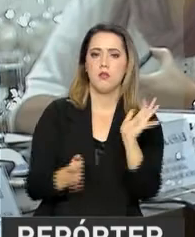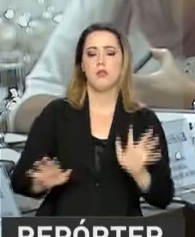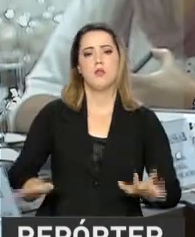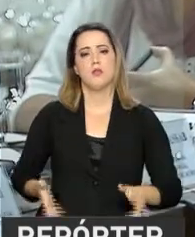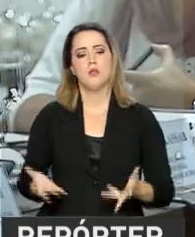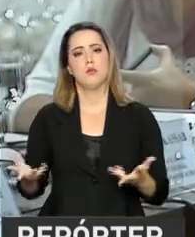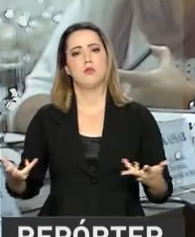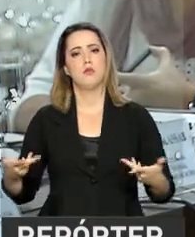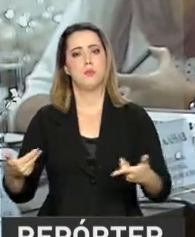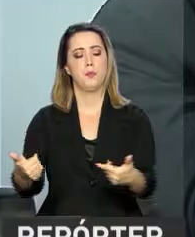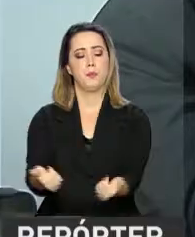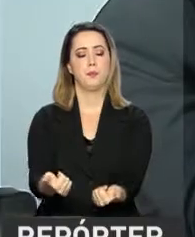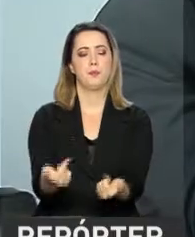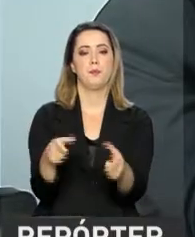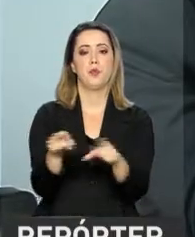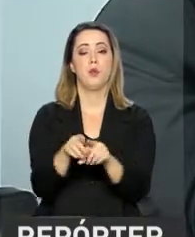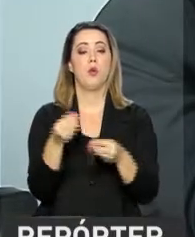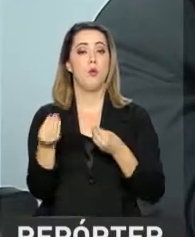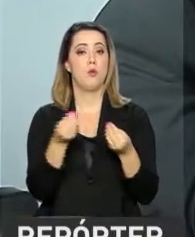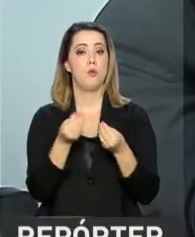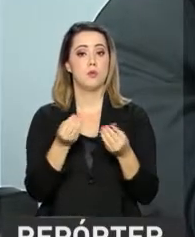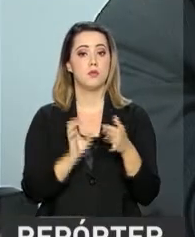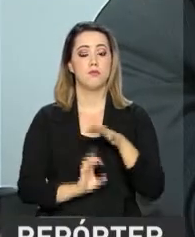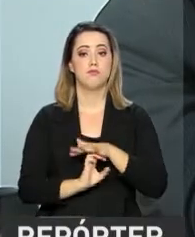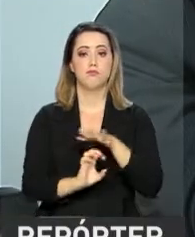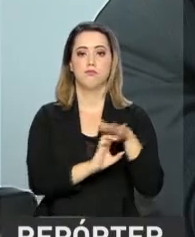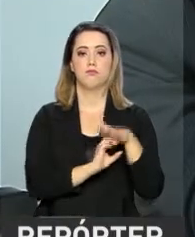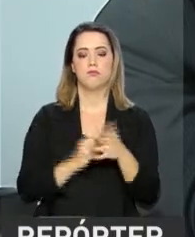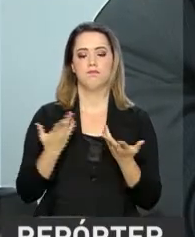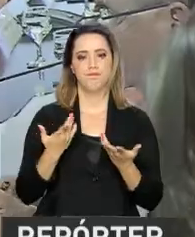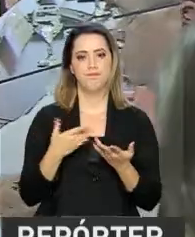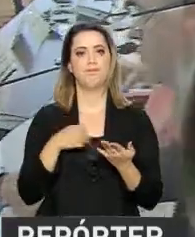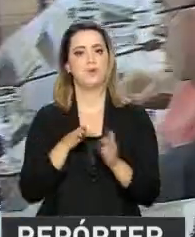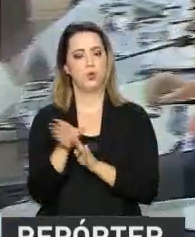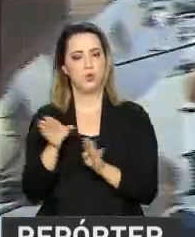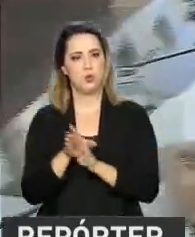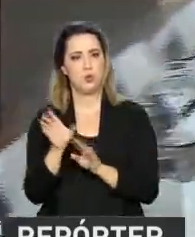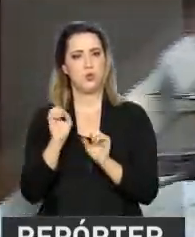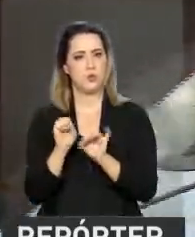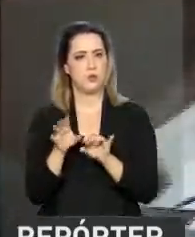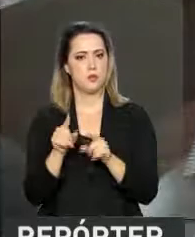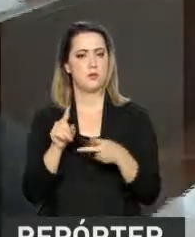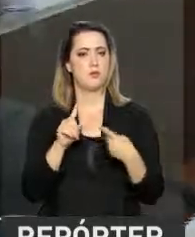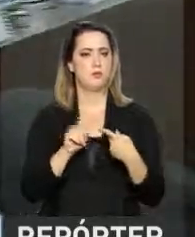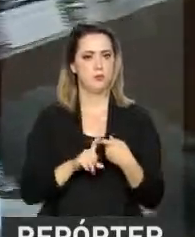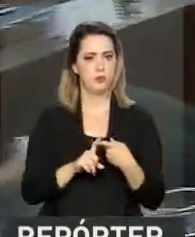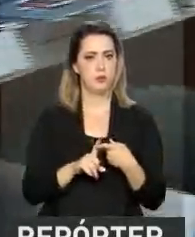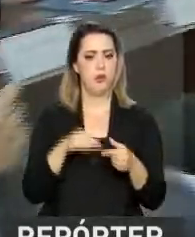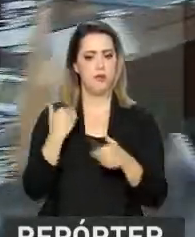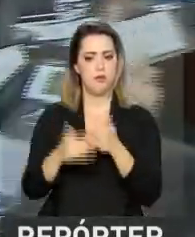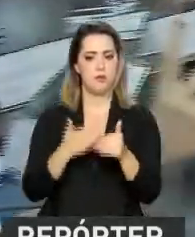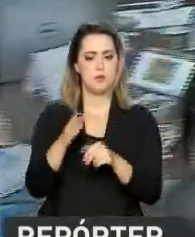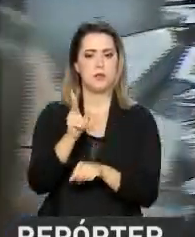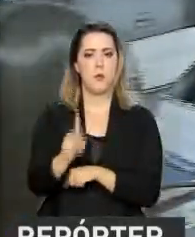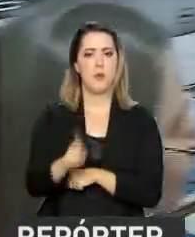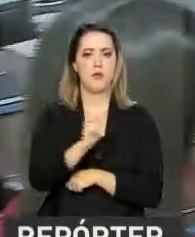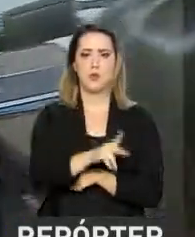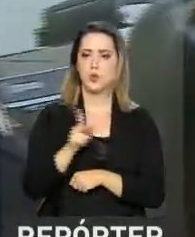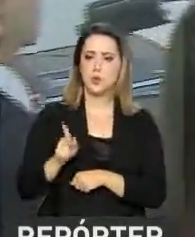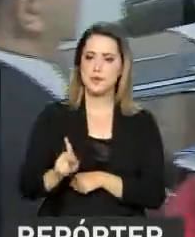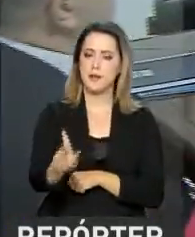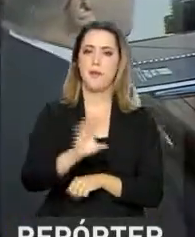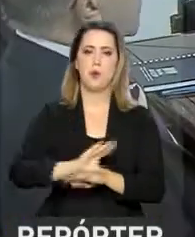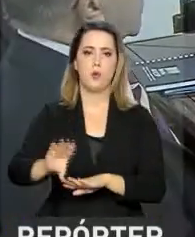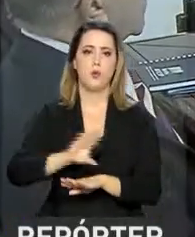a competitividade e o ambiente de negócios. Entre as recomendações para a educação está a formação continuada de professores e